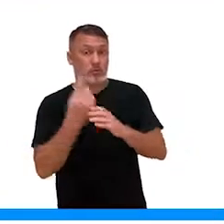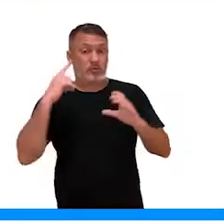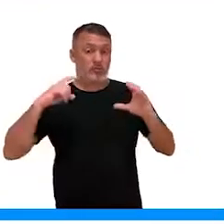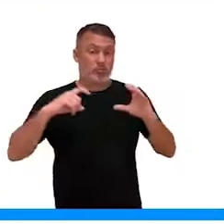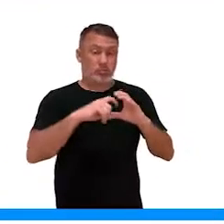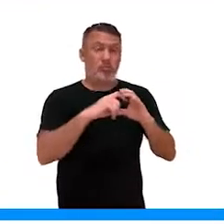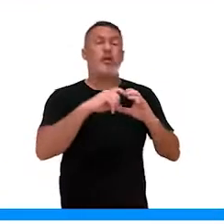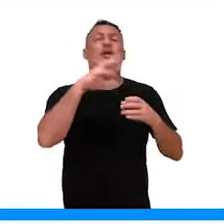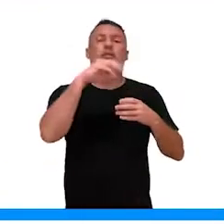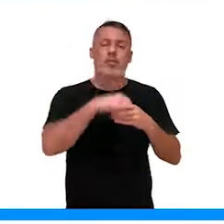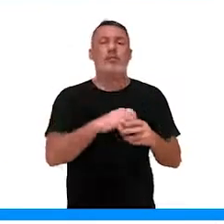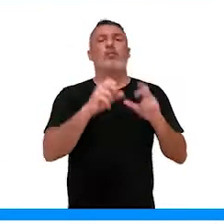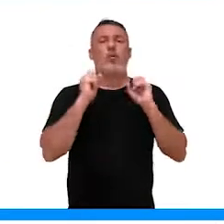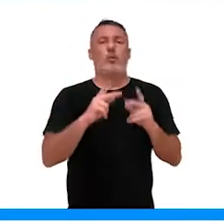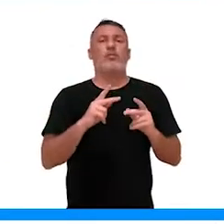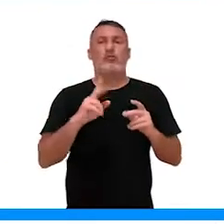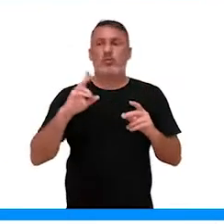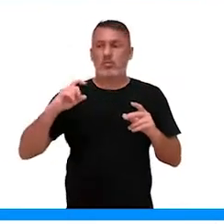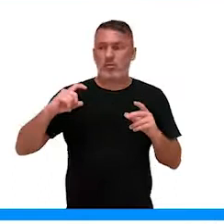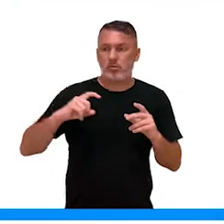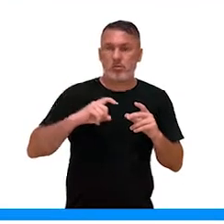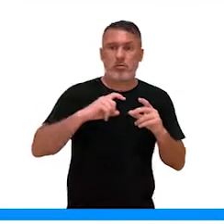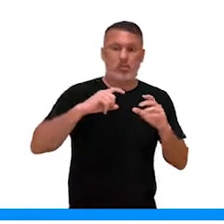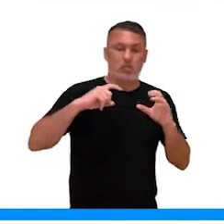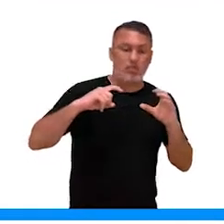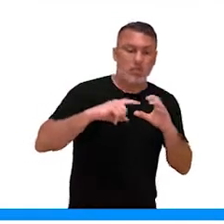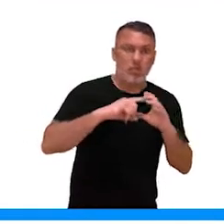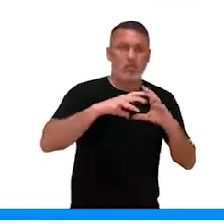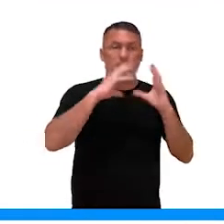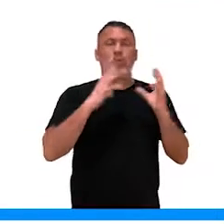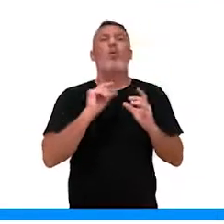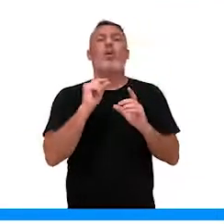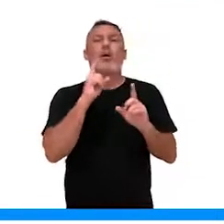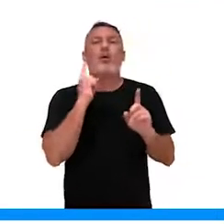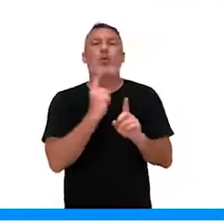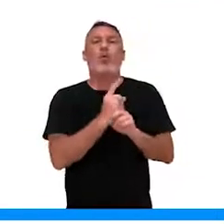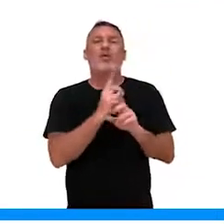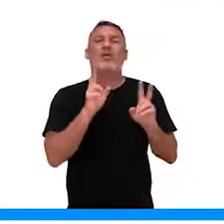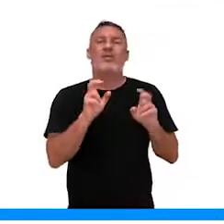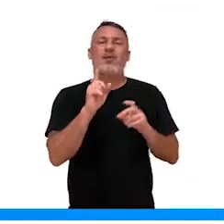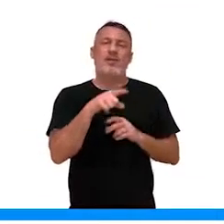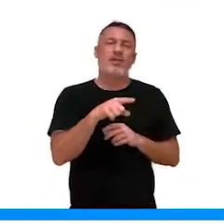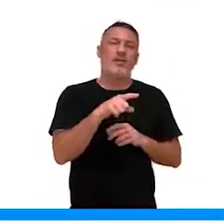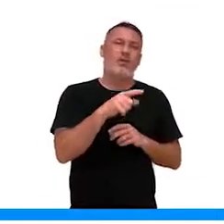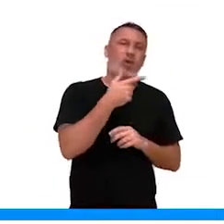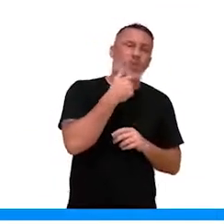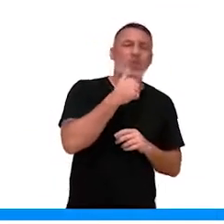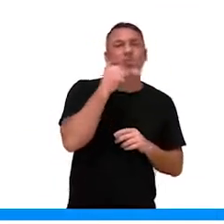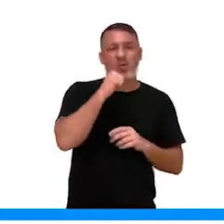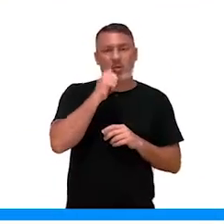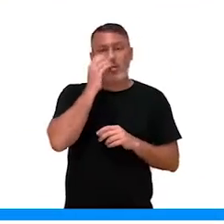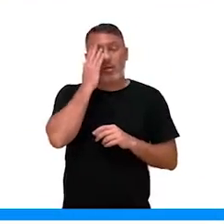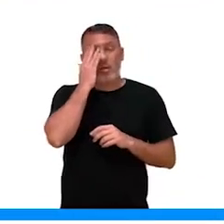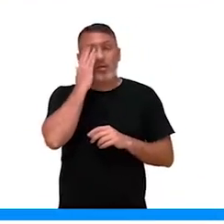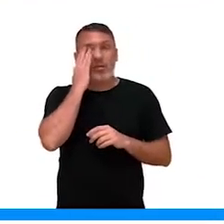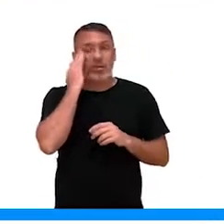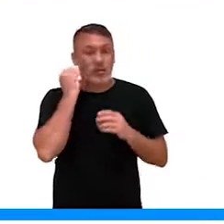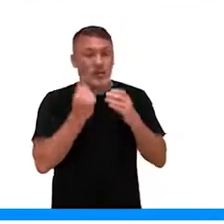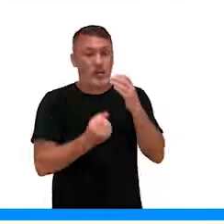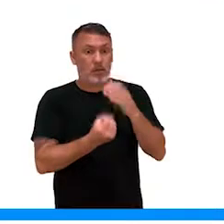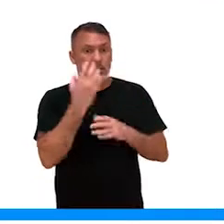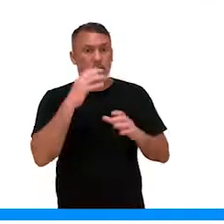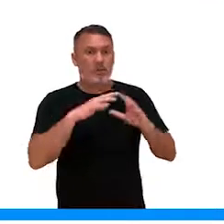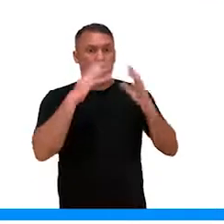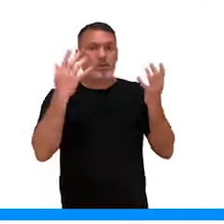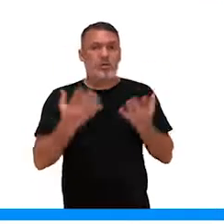Teve a produção dos gametas? Então, agora pode acontecer a fecundação, que é o encontro do gameta masculino com o gameta feminino.